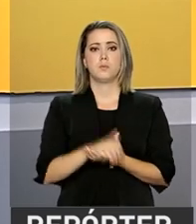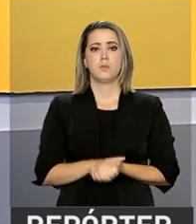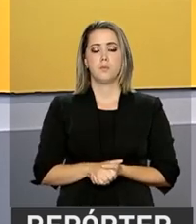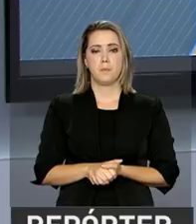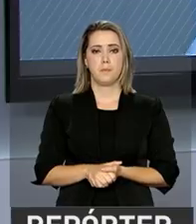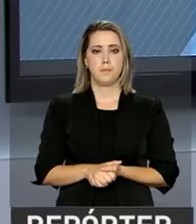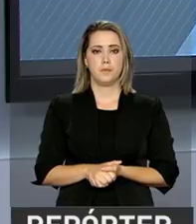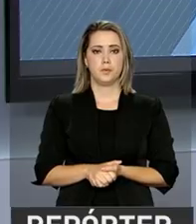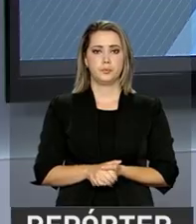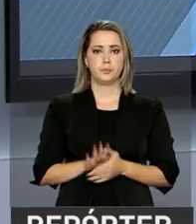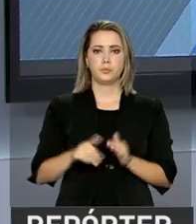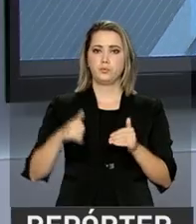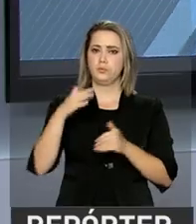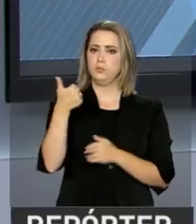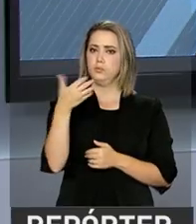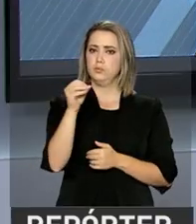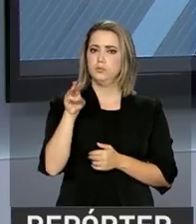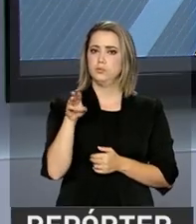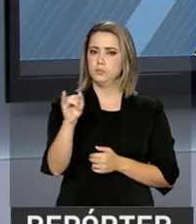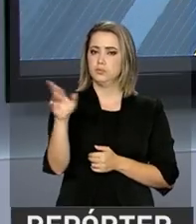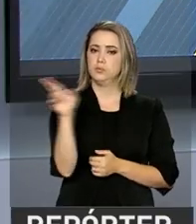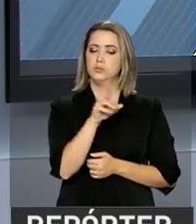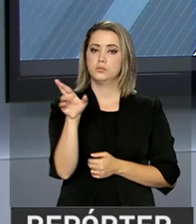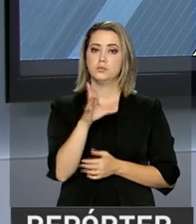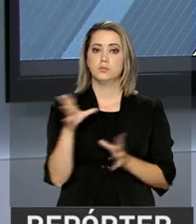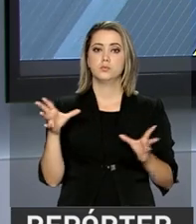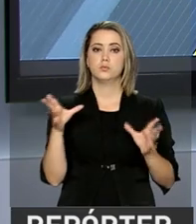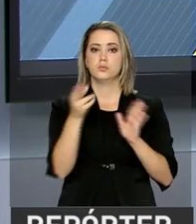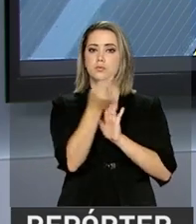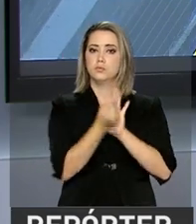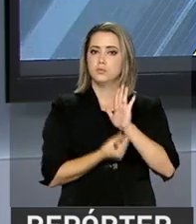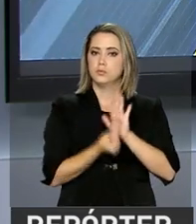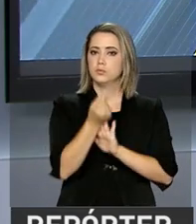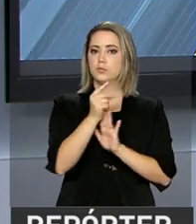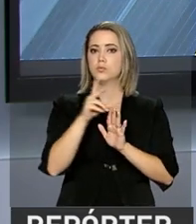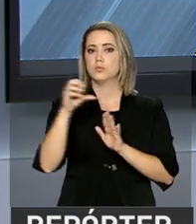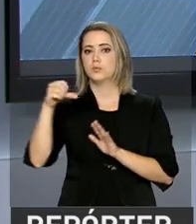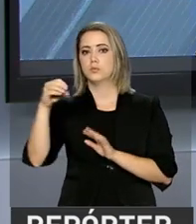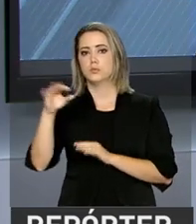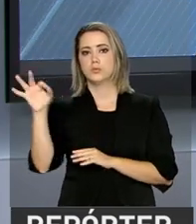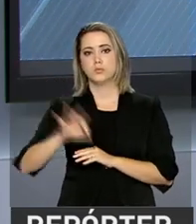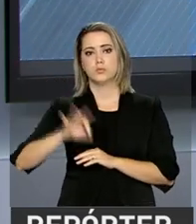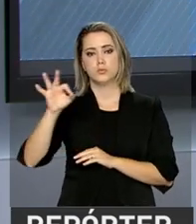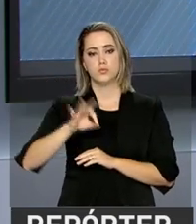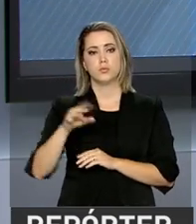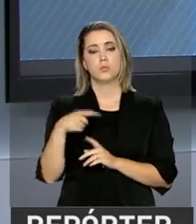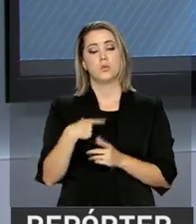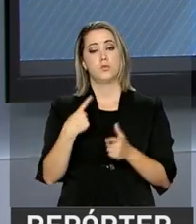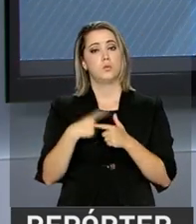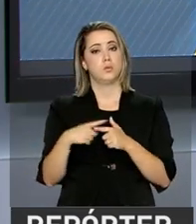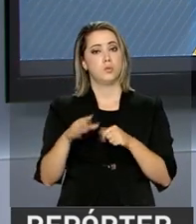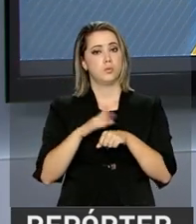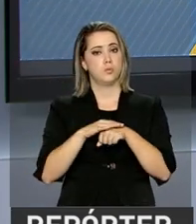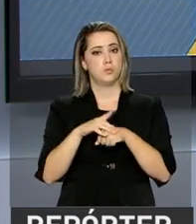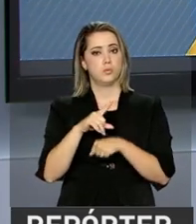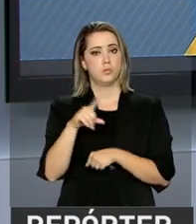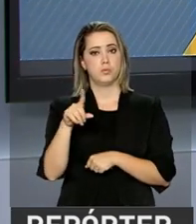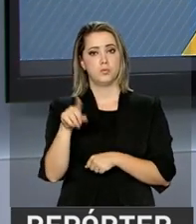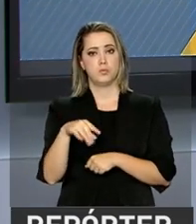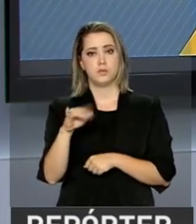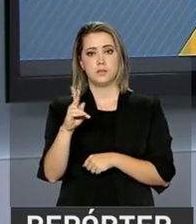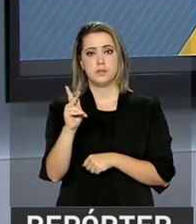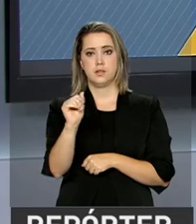Saúde. Aumento de 10 bilhões de reais no orçamento e uma redução de 90% nos casos do vírus da